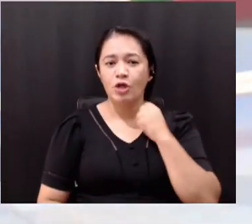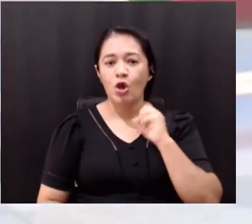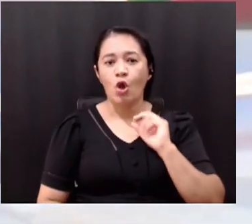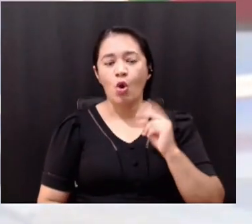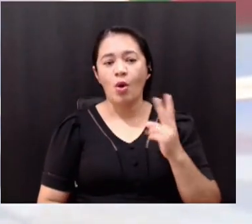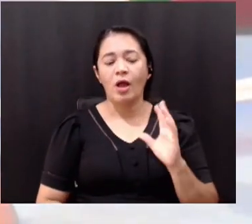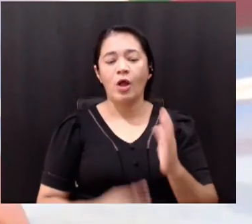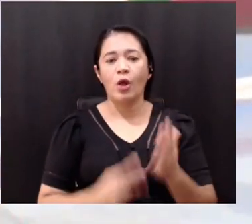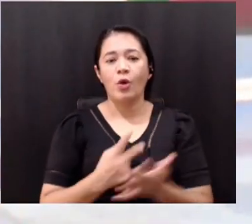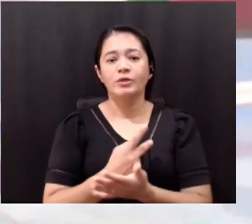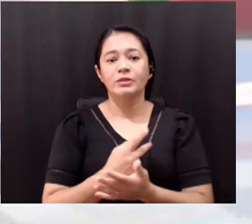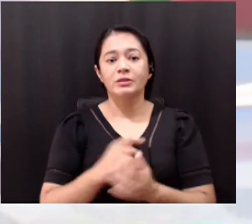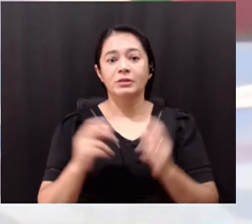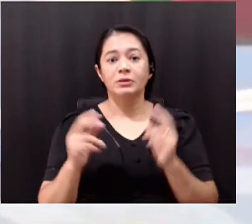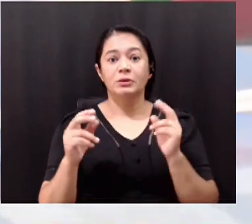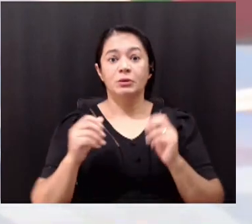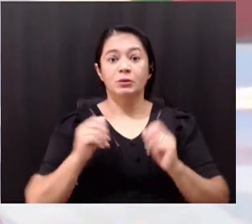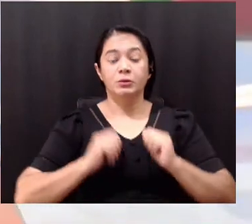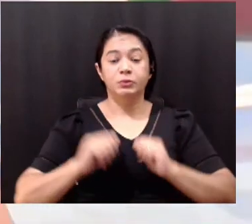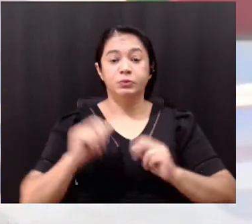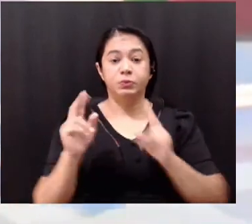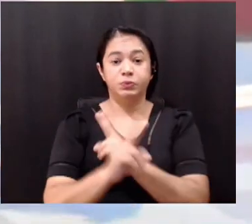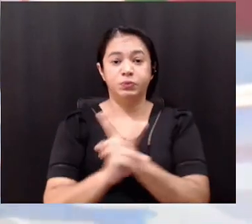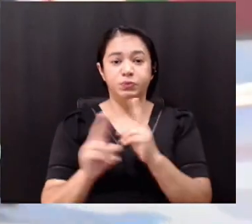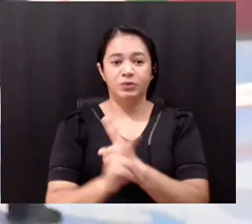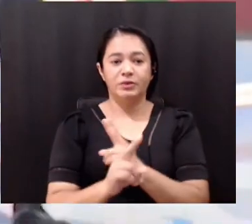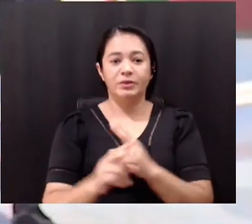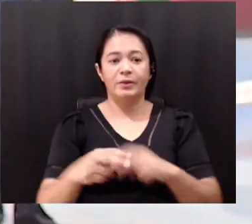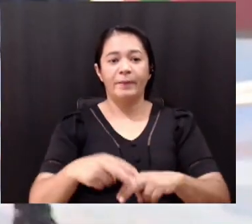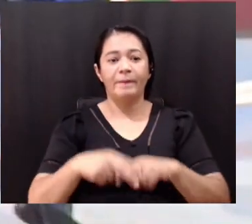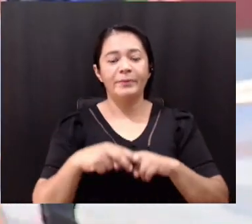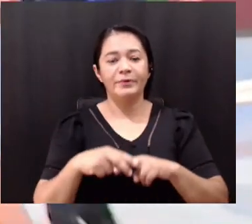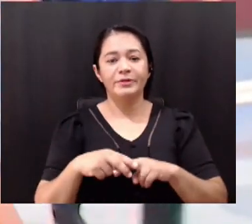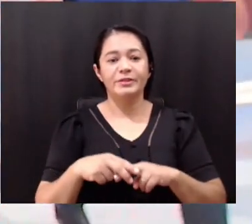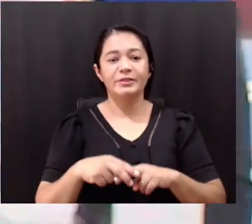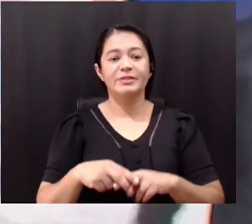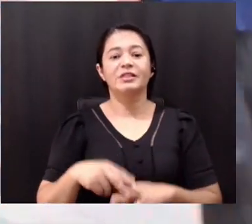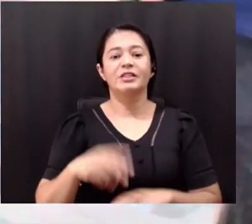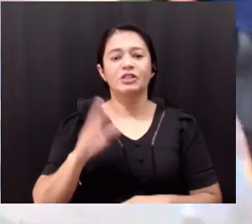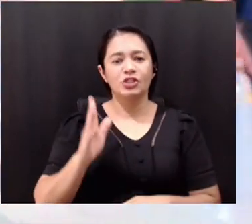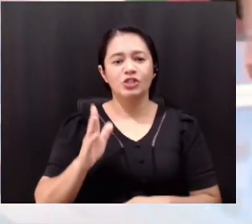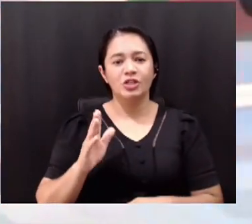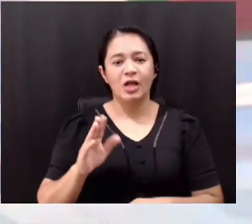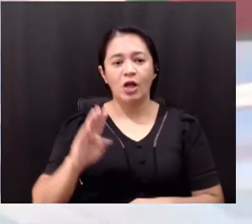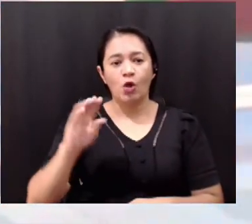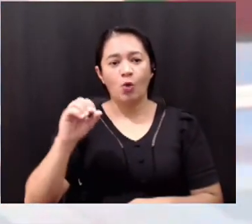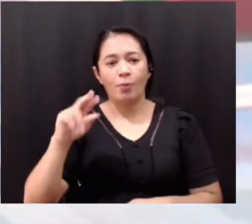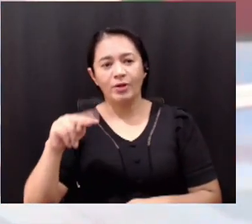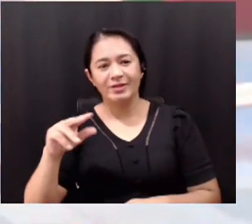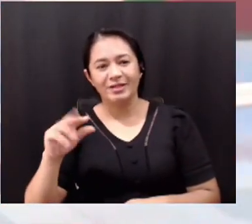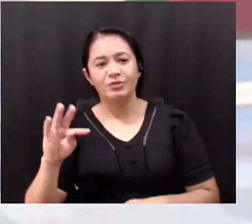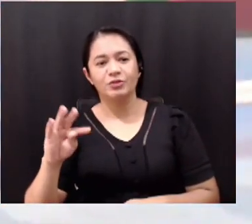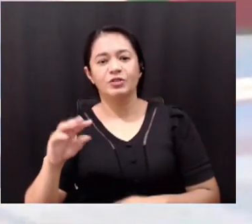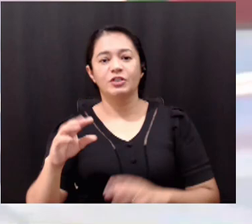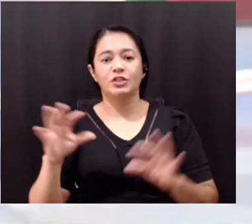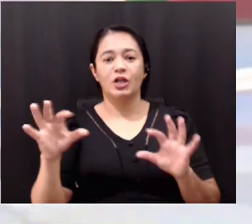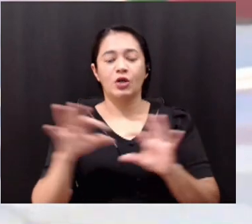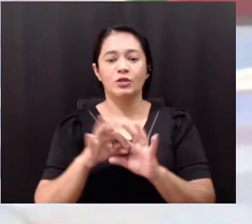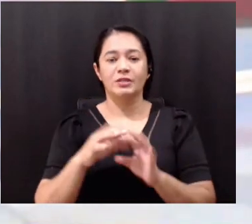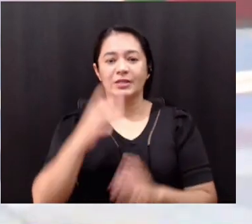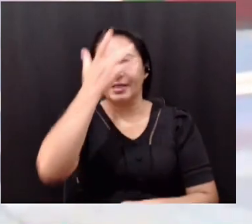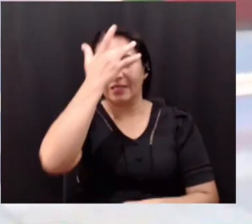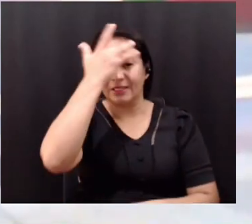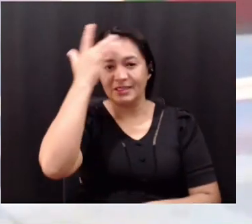de ansiedade. Tanto é que o burnout ele já está consolidado como uma questão de saúde pública aqui no